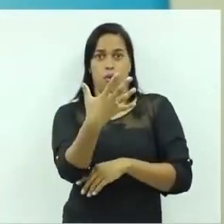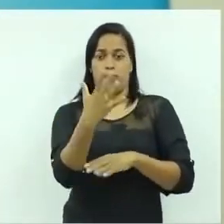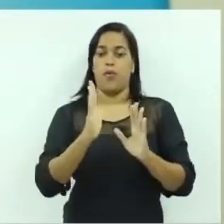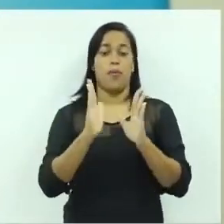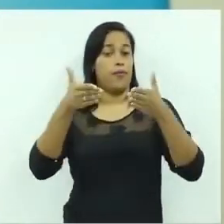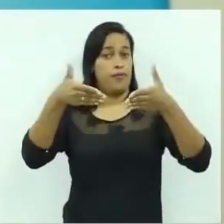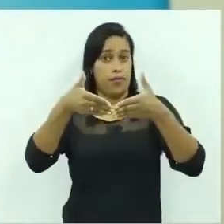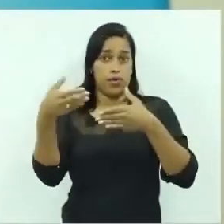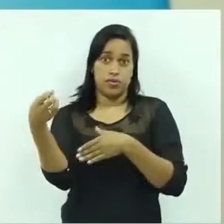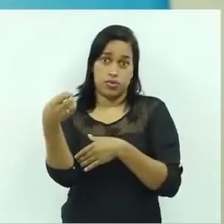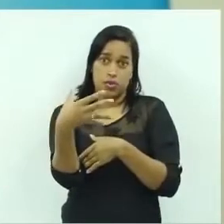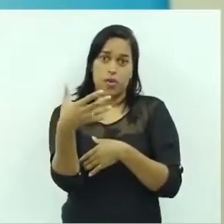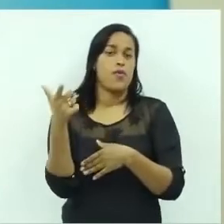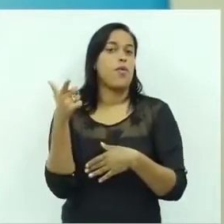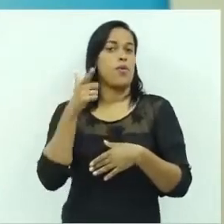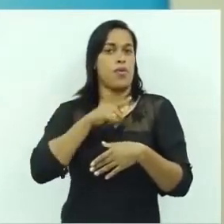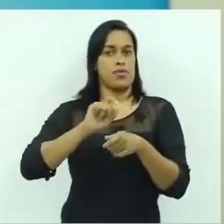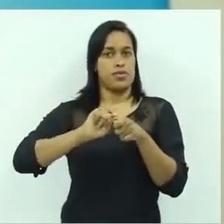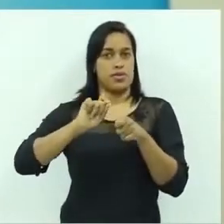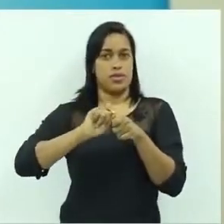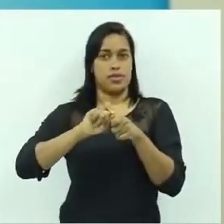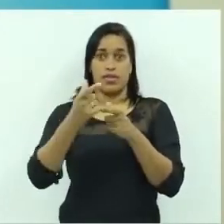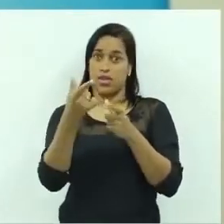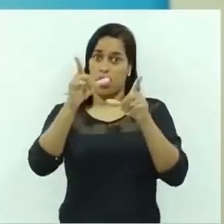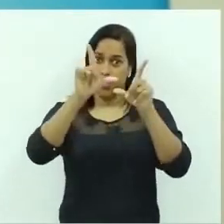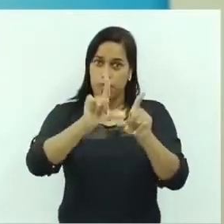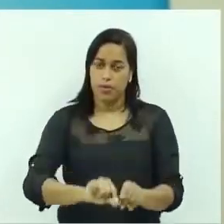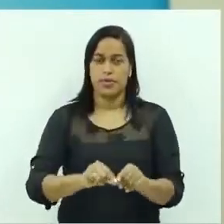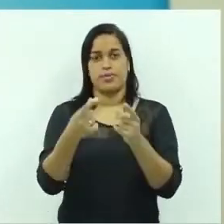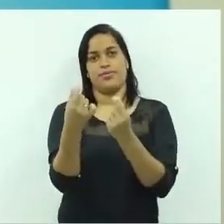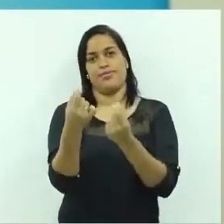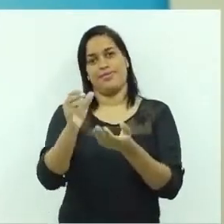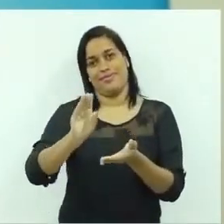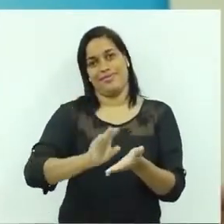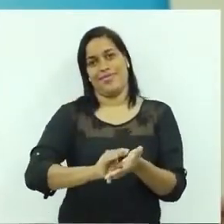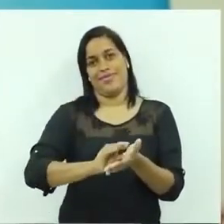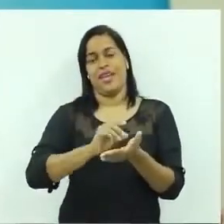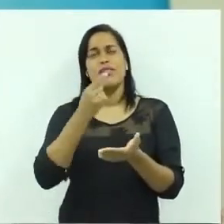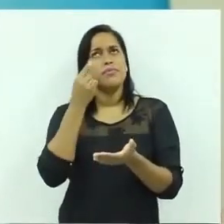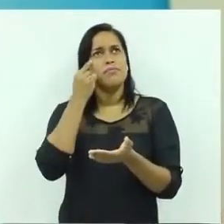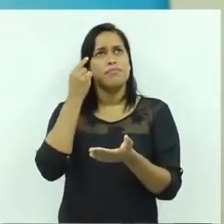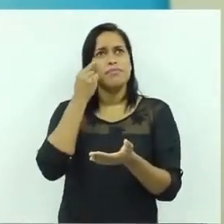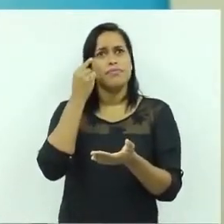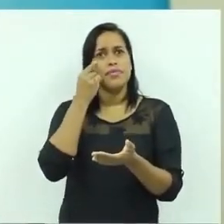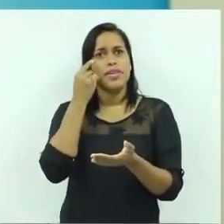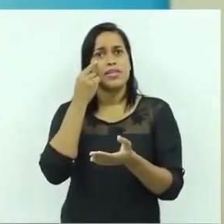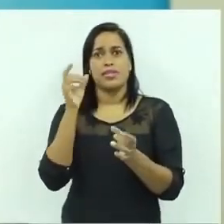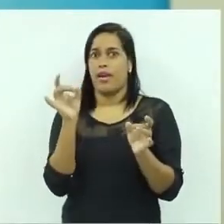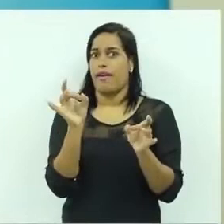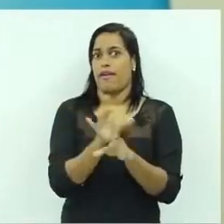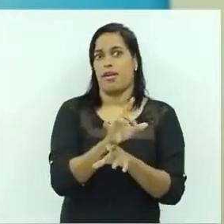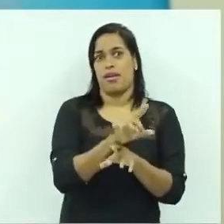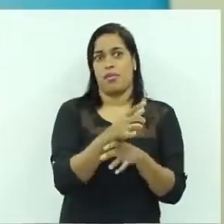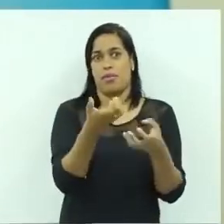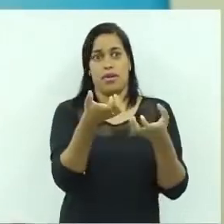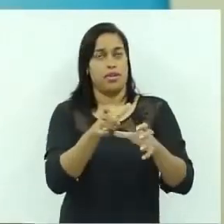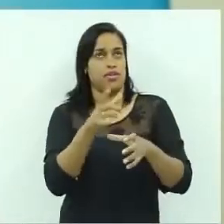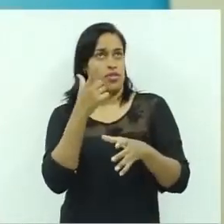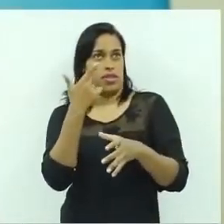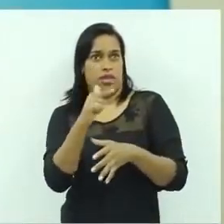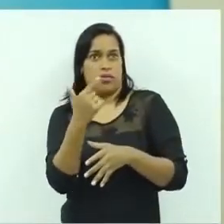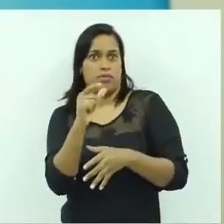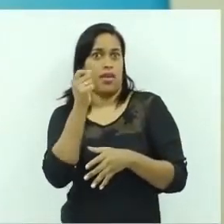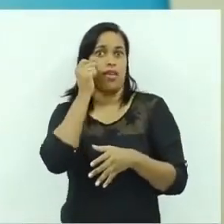local, conseguir fazer com um custo muito mais baixo, você aí começa a matar as antigas, aquelas que não